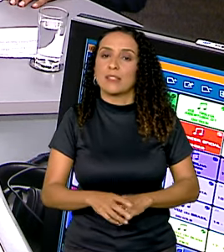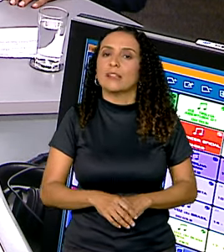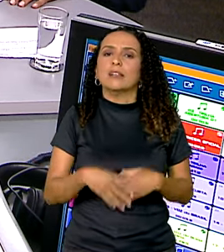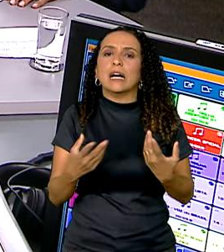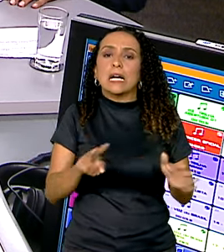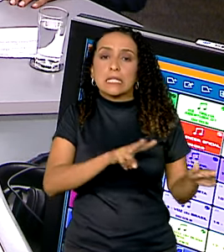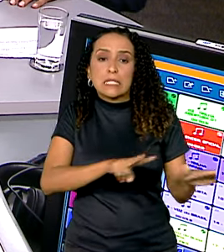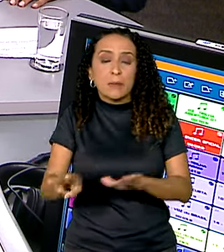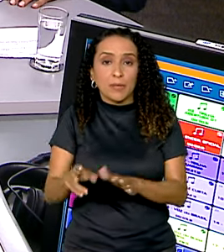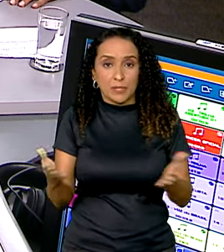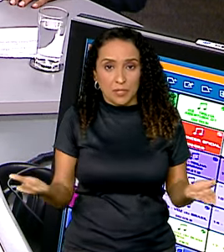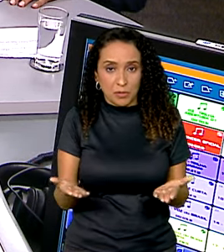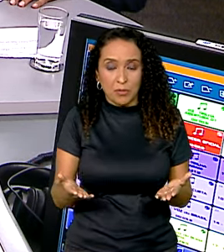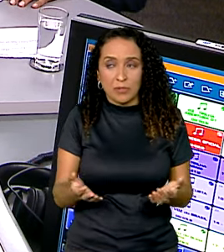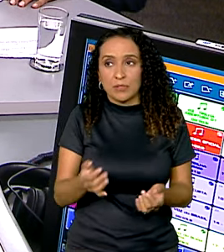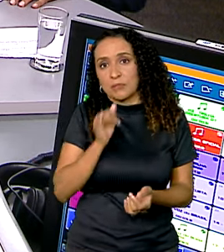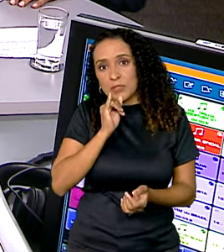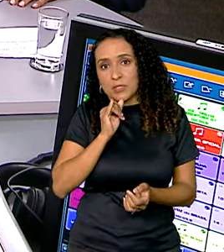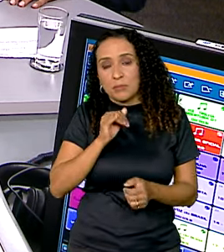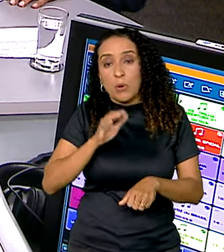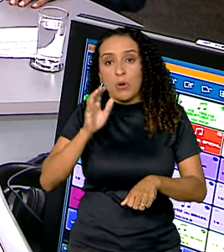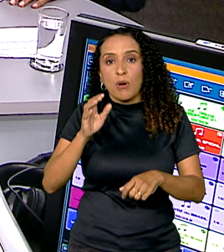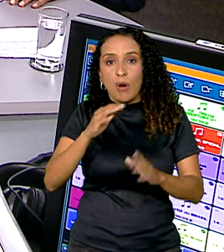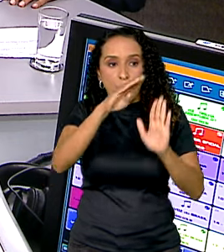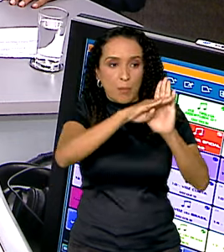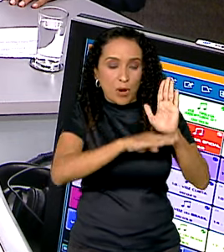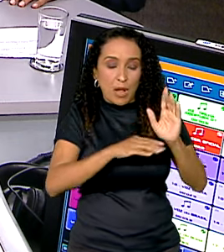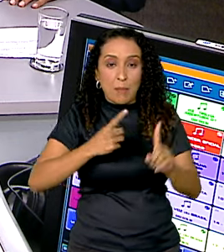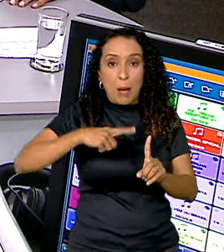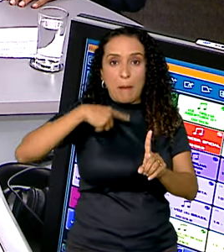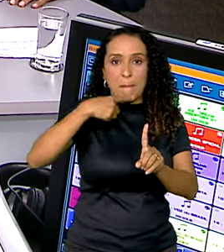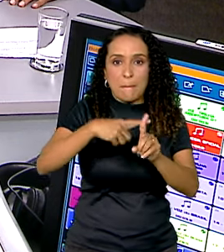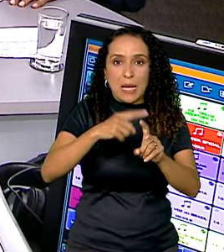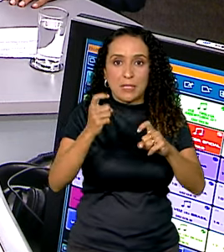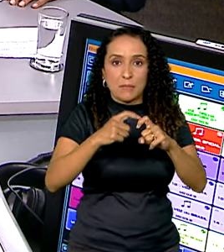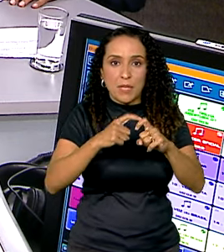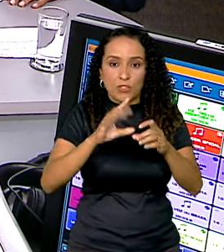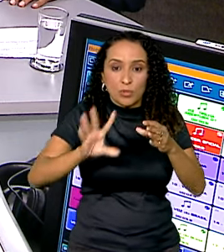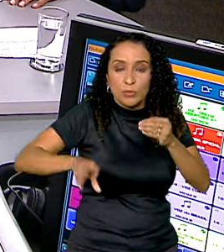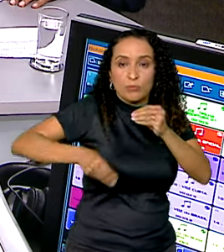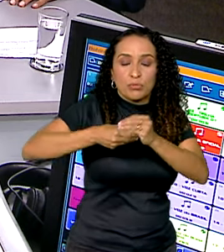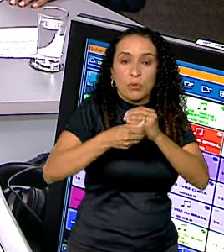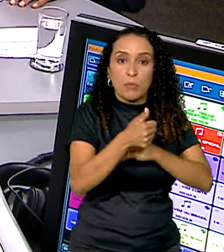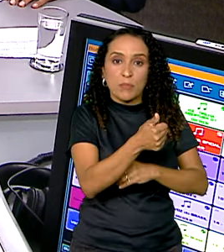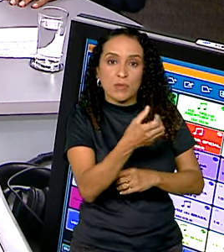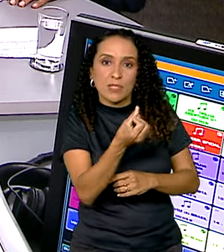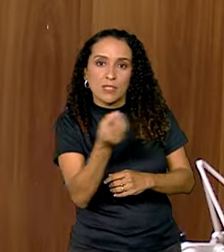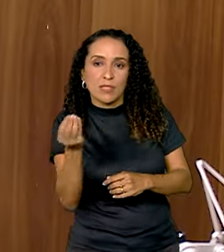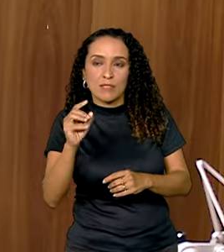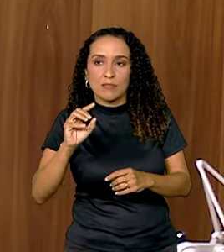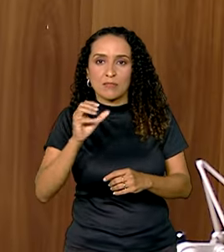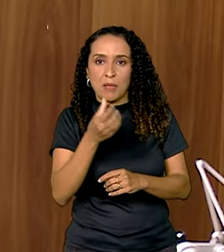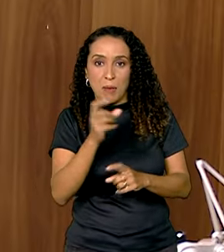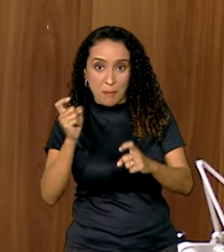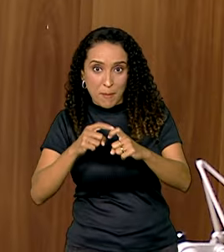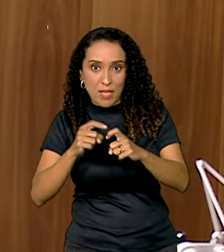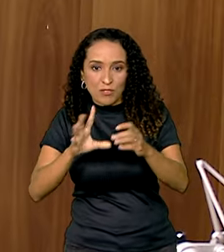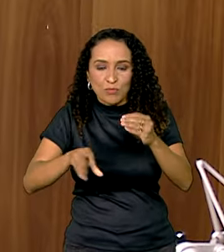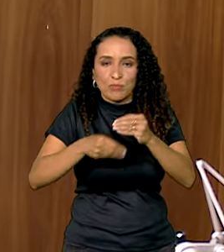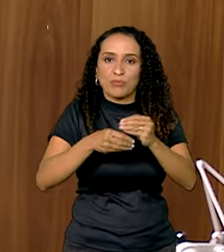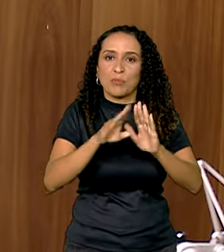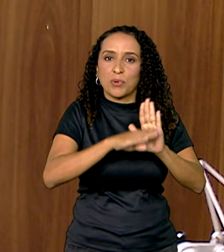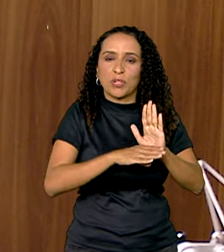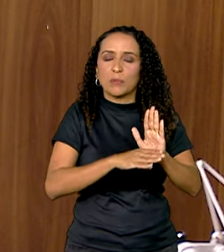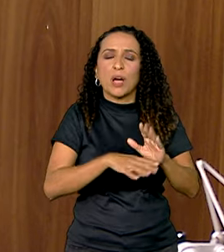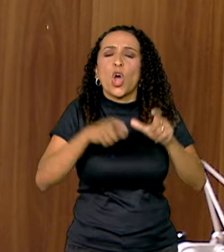Essa semana, inclusive, o Mais Médicos incluiu 1.600 médicos, né, que foram integrados aí ao programa. Eles vão atuar